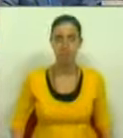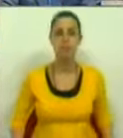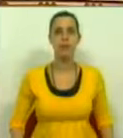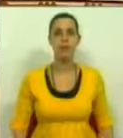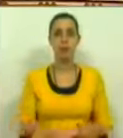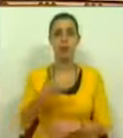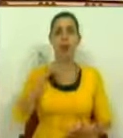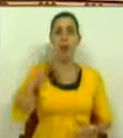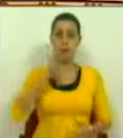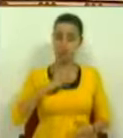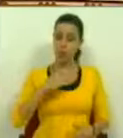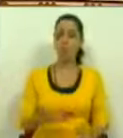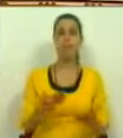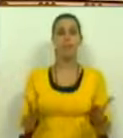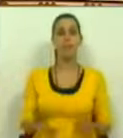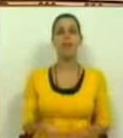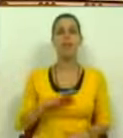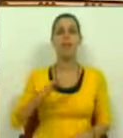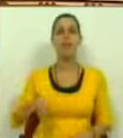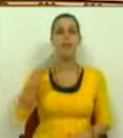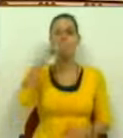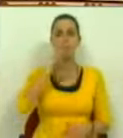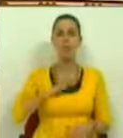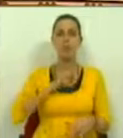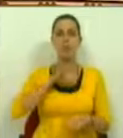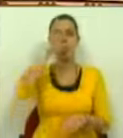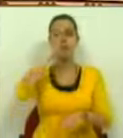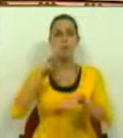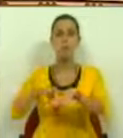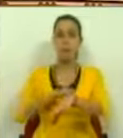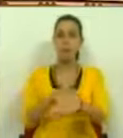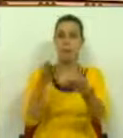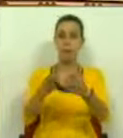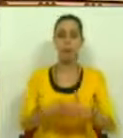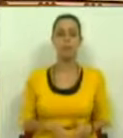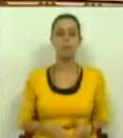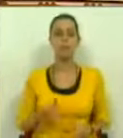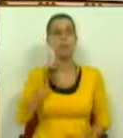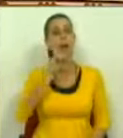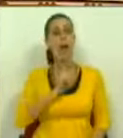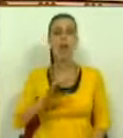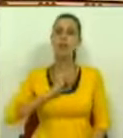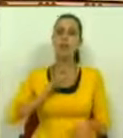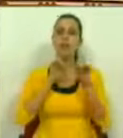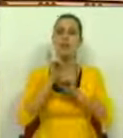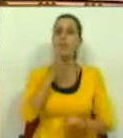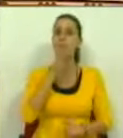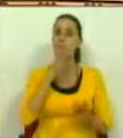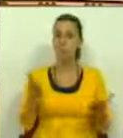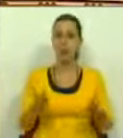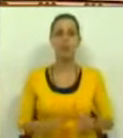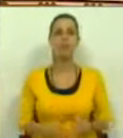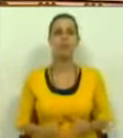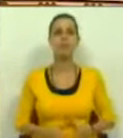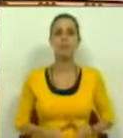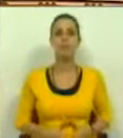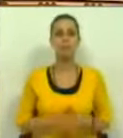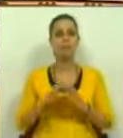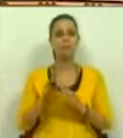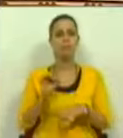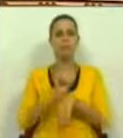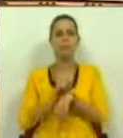Muito obrigado, Sra. Presidente, Sr. Primeiro-Ministro, Srs. Membros do Governo, Senhoras e Senhores Deputados.